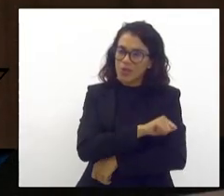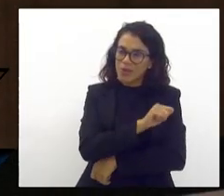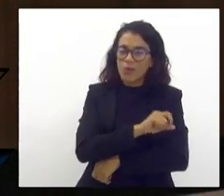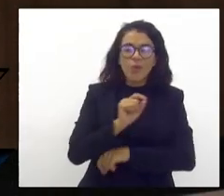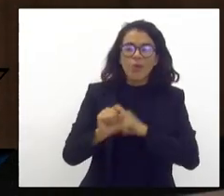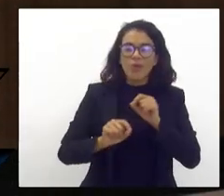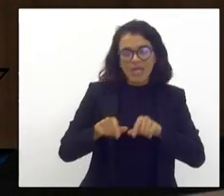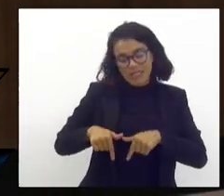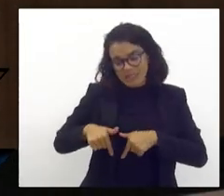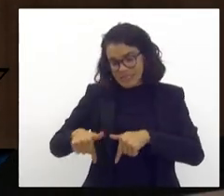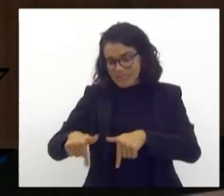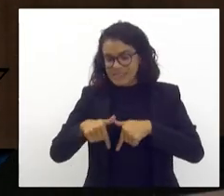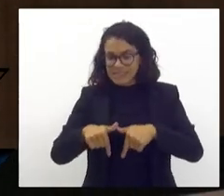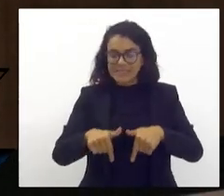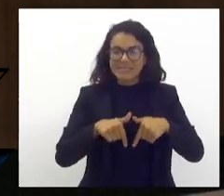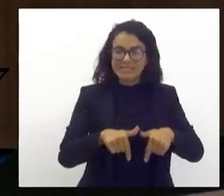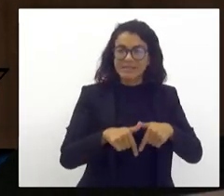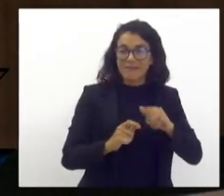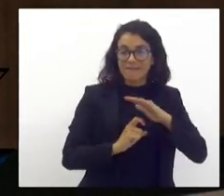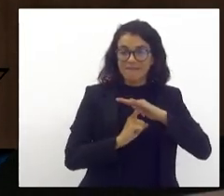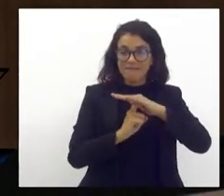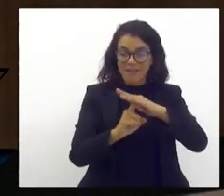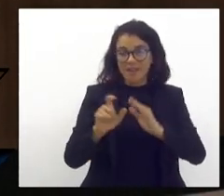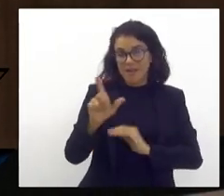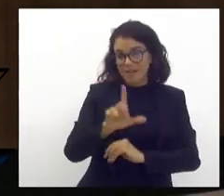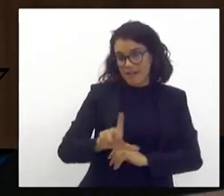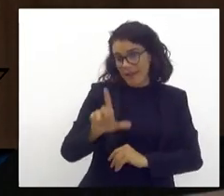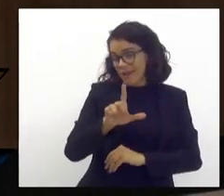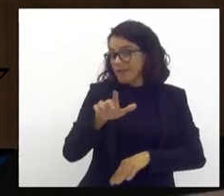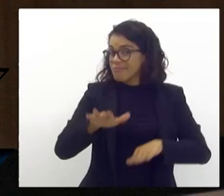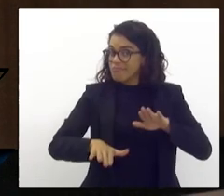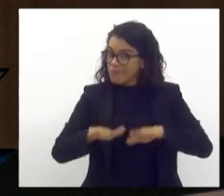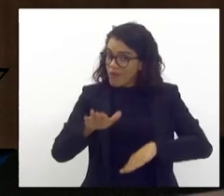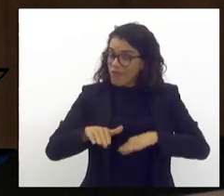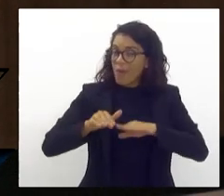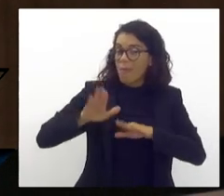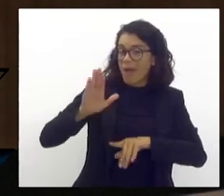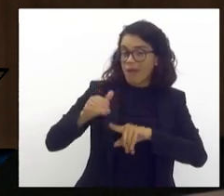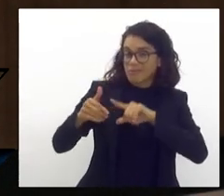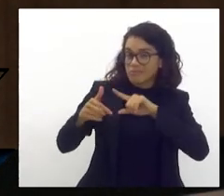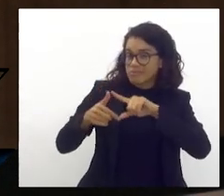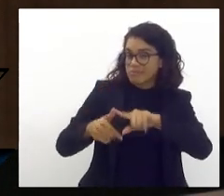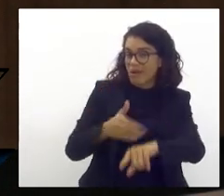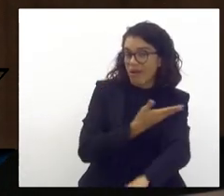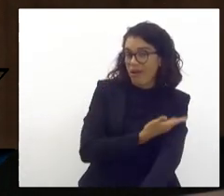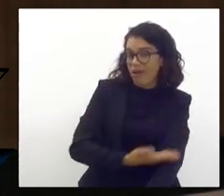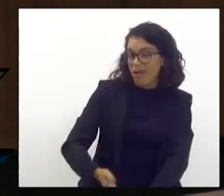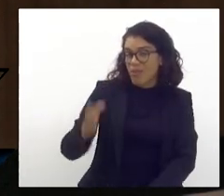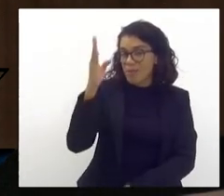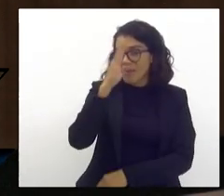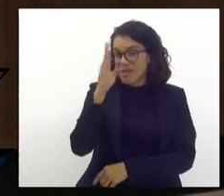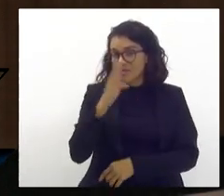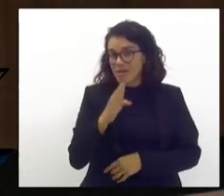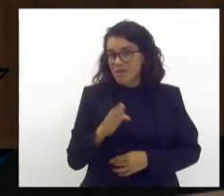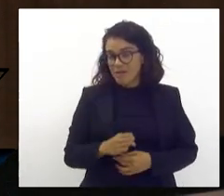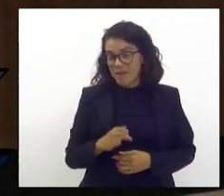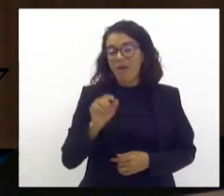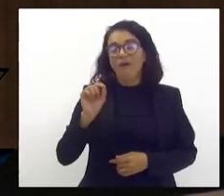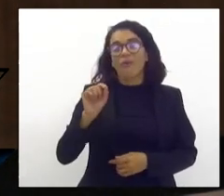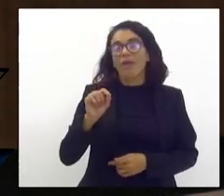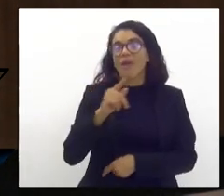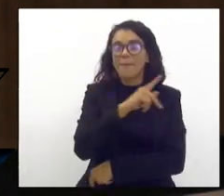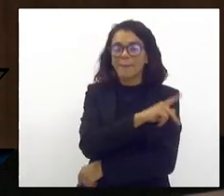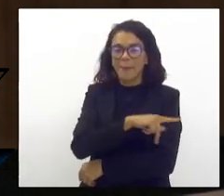muitas iniciativas de feiras literárias. Talvez a mais tradicional, que traz gente do Brasil inteiro e até de fora, que é lá